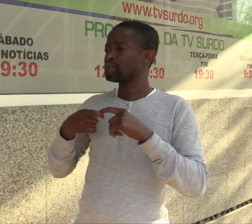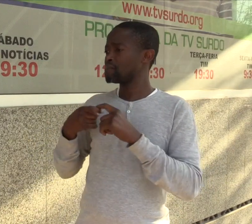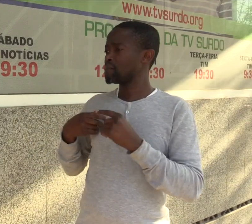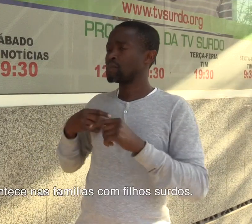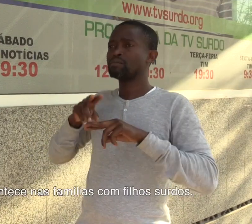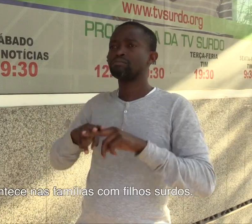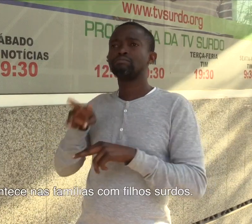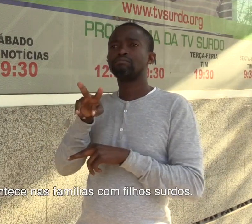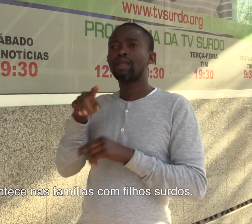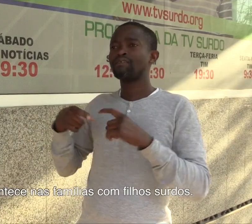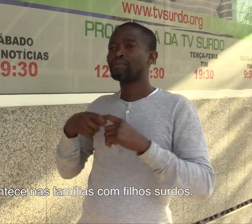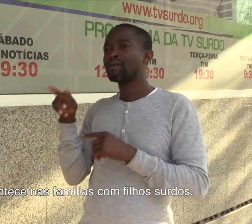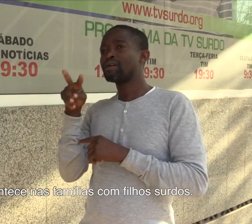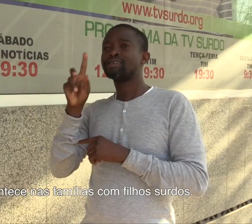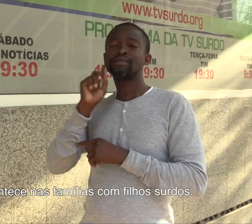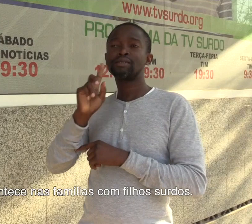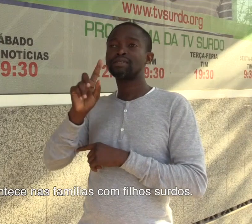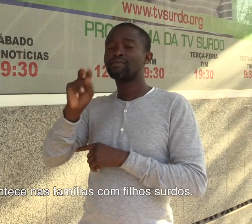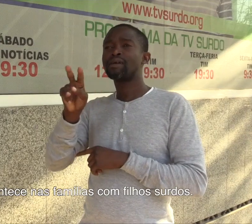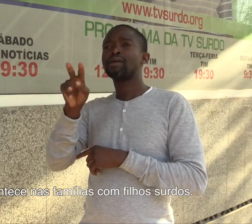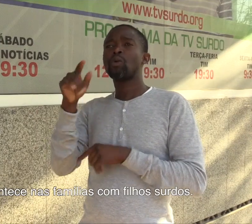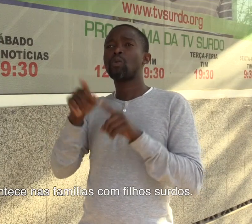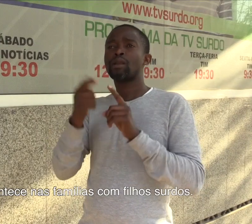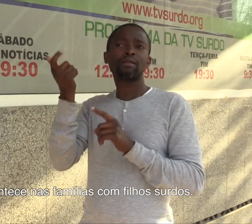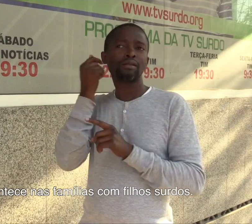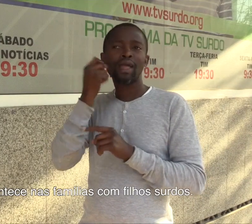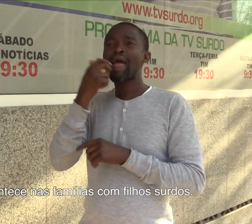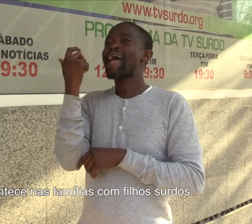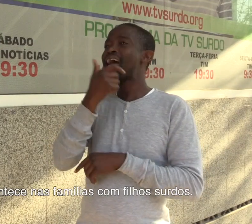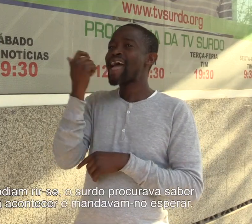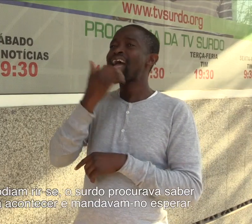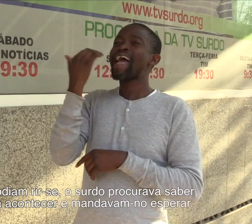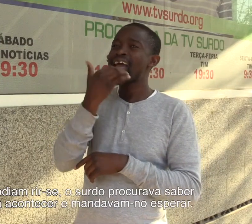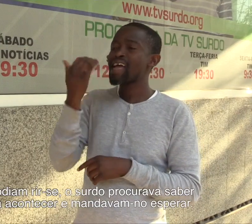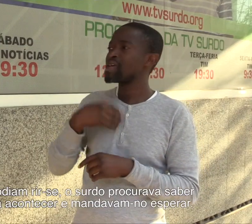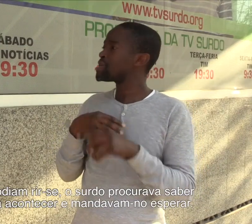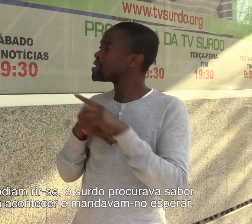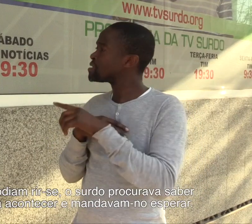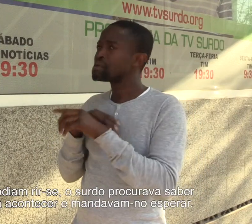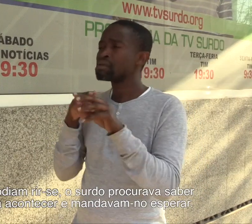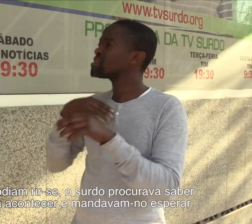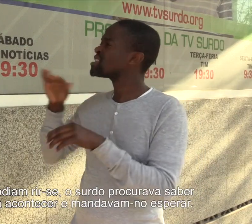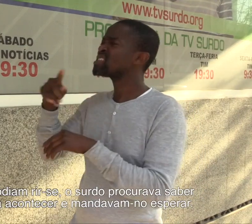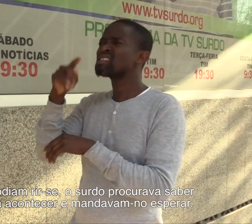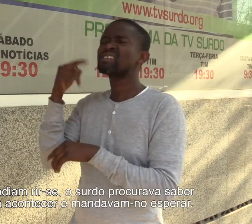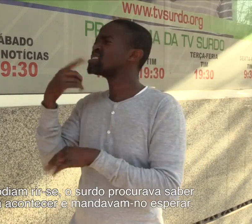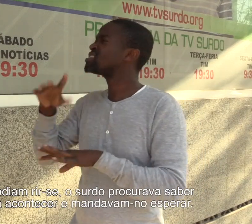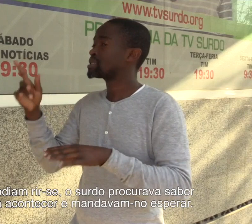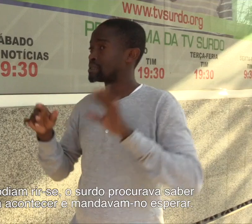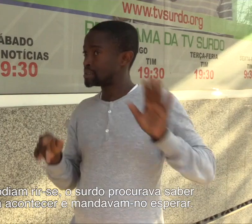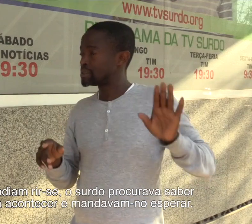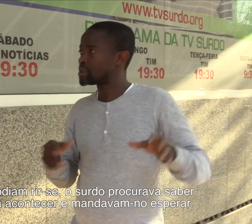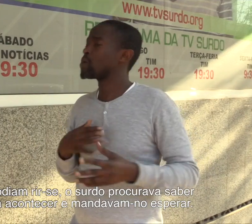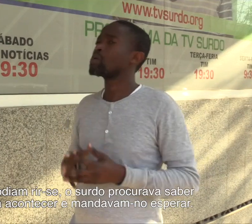O mesmo acontece nas famílias que têm um filho surdo. Os familiares poderiam estar a rir, mas a pessoa